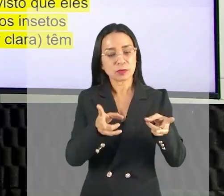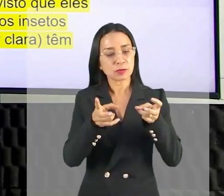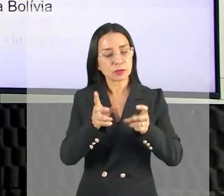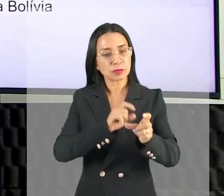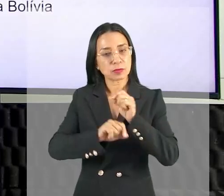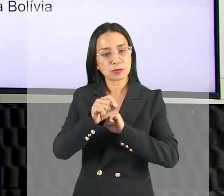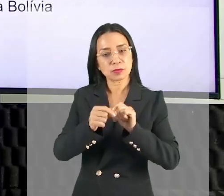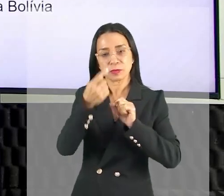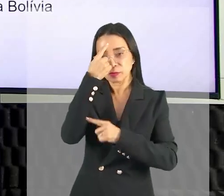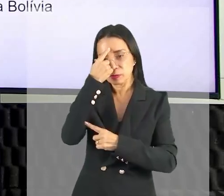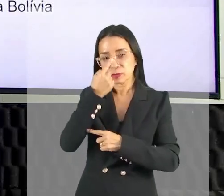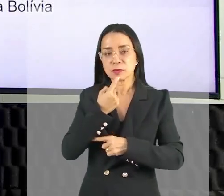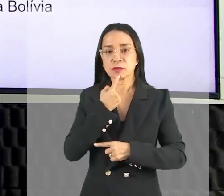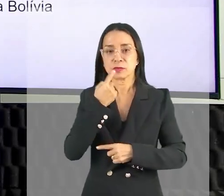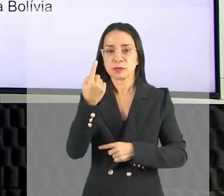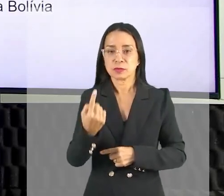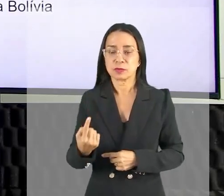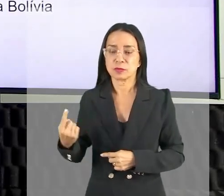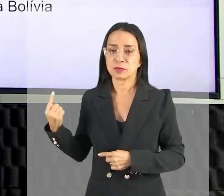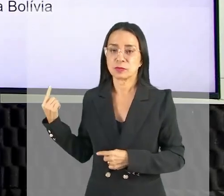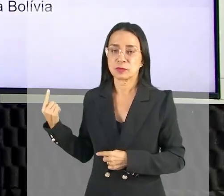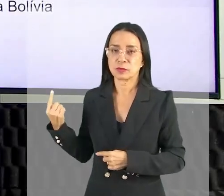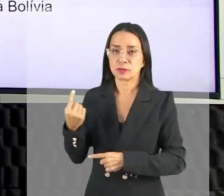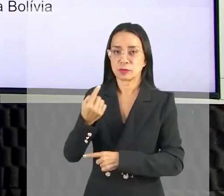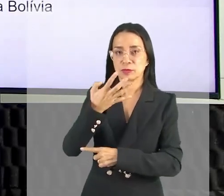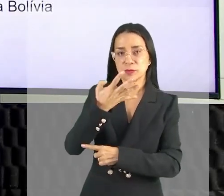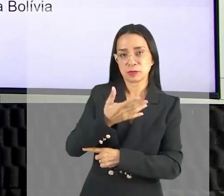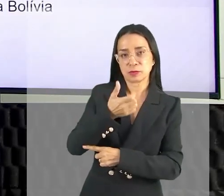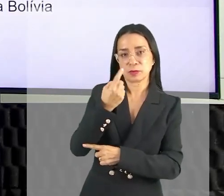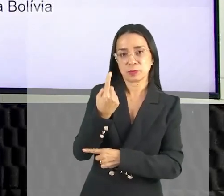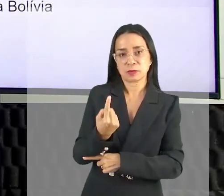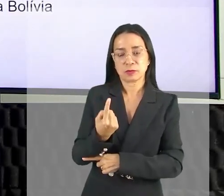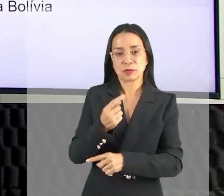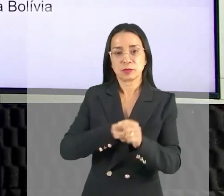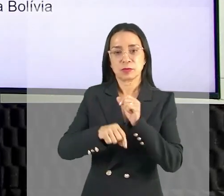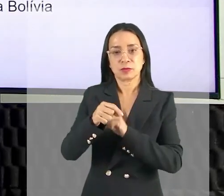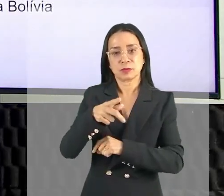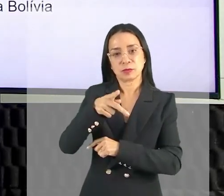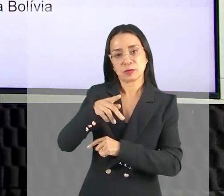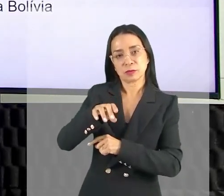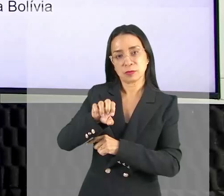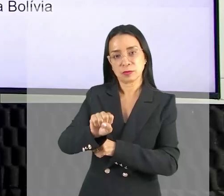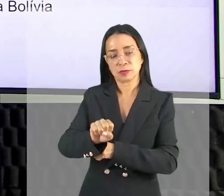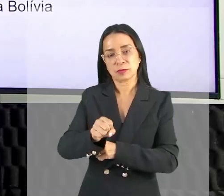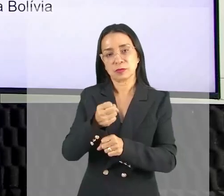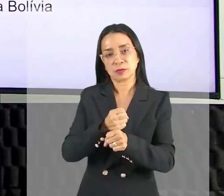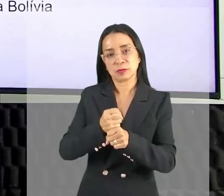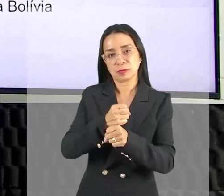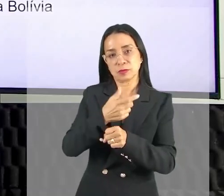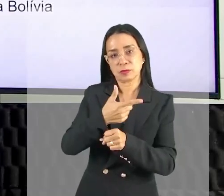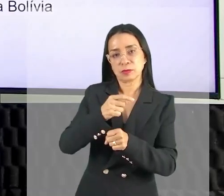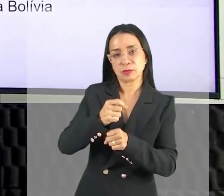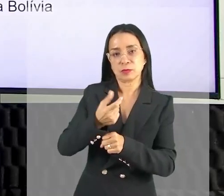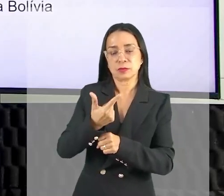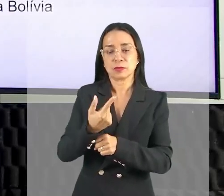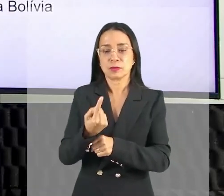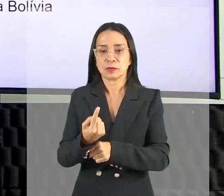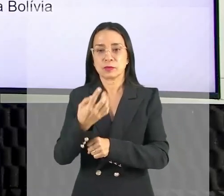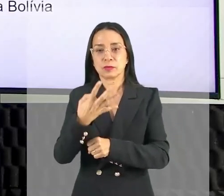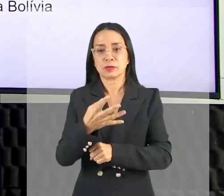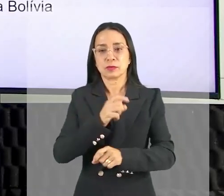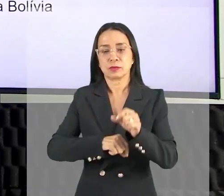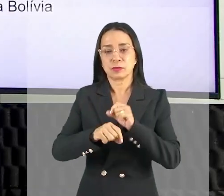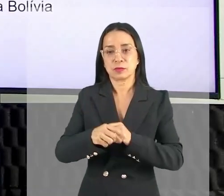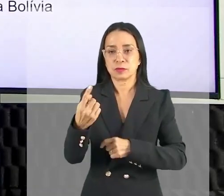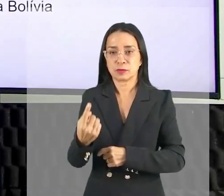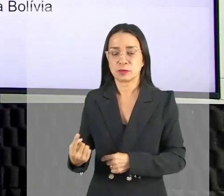observar na ilustração. Questão 41, PAS 2014. Diz assim: o ar